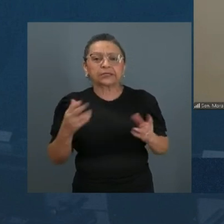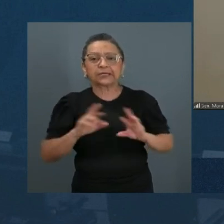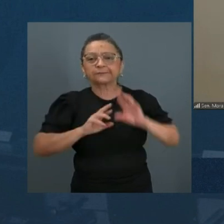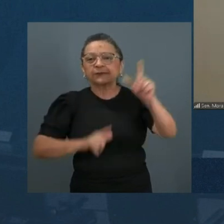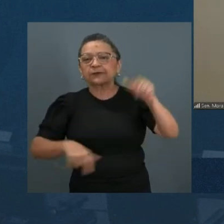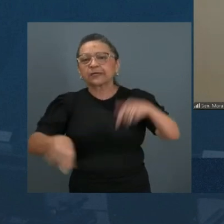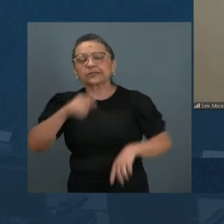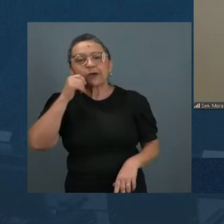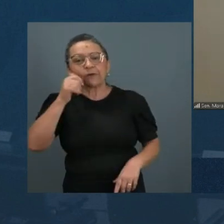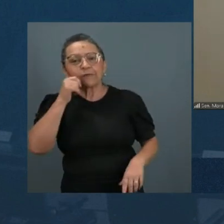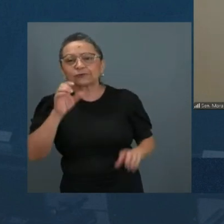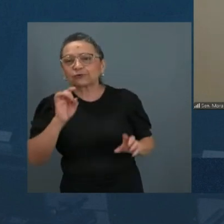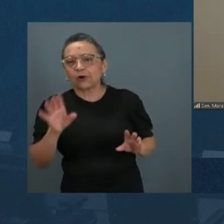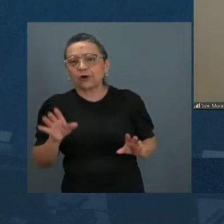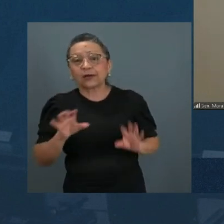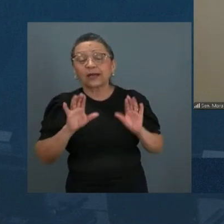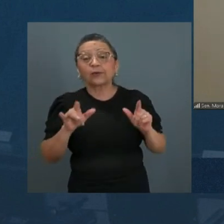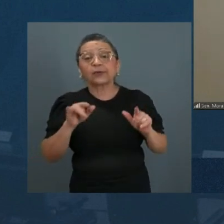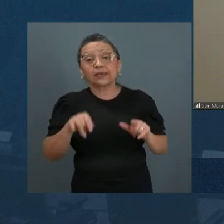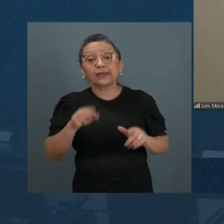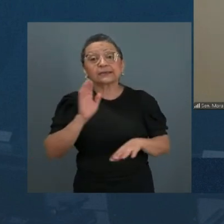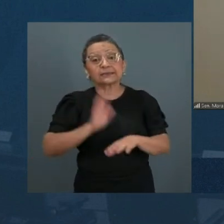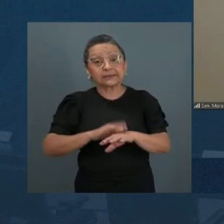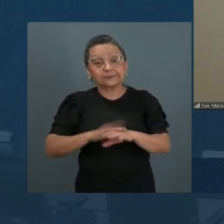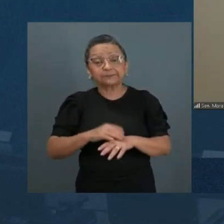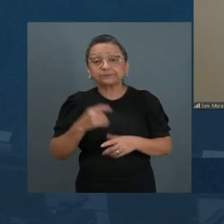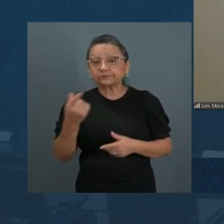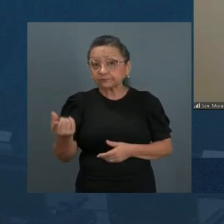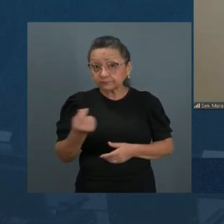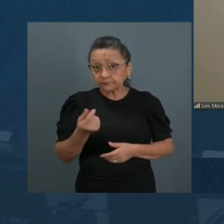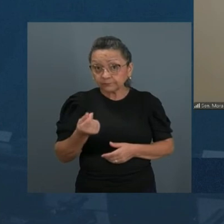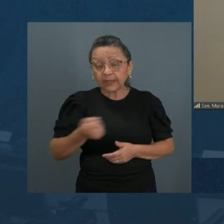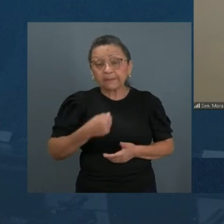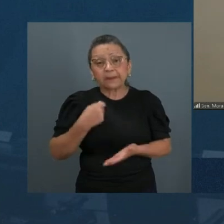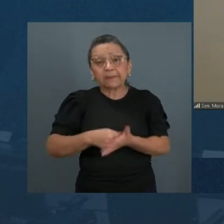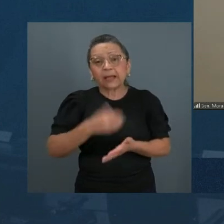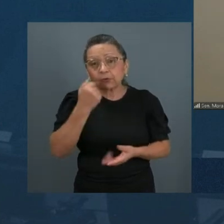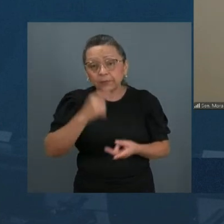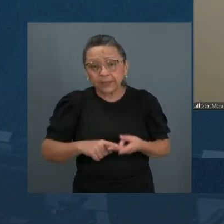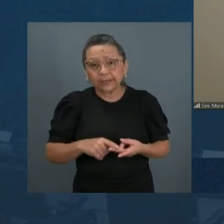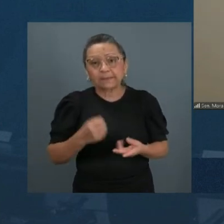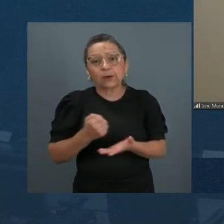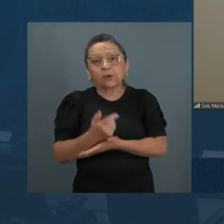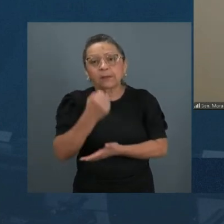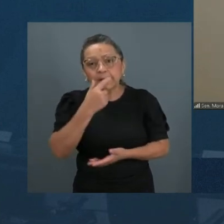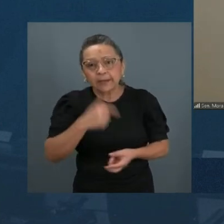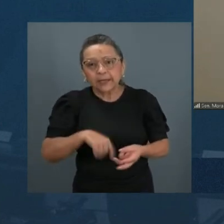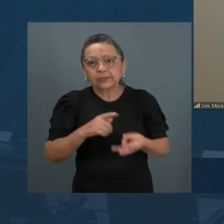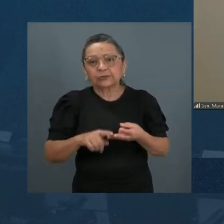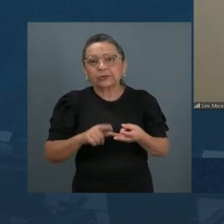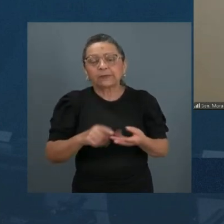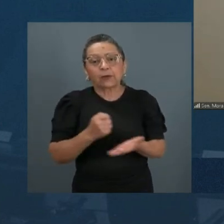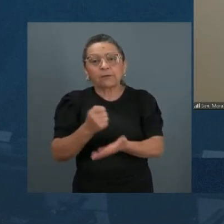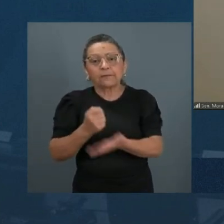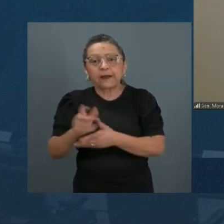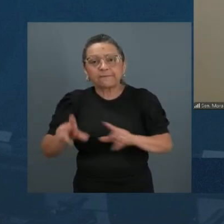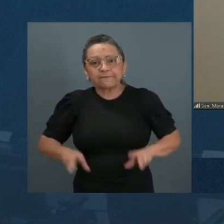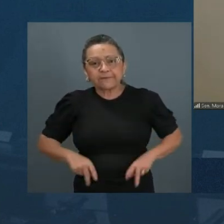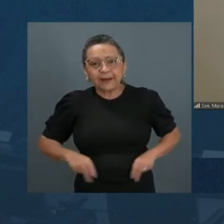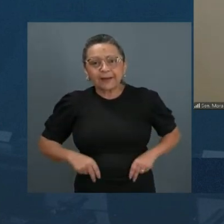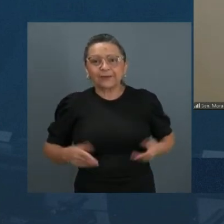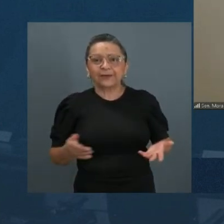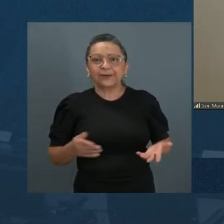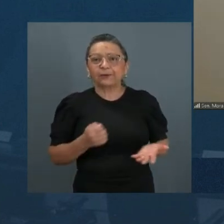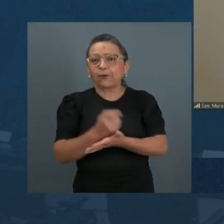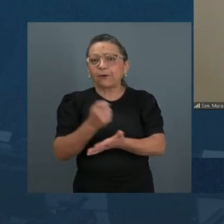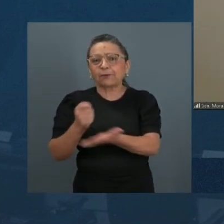ao feminino. E esse recurso é para comer, é para tomar remédio, é para comprar fralda,